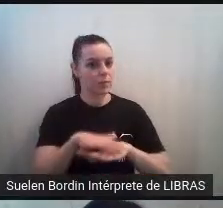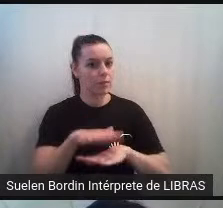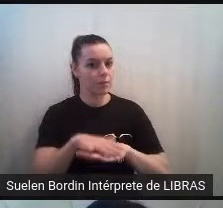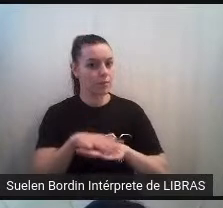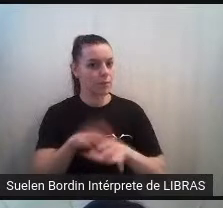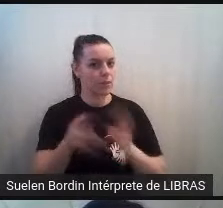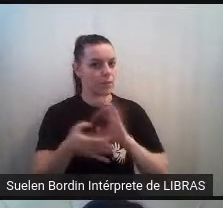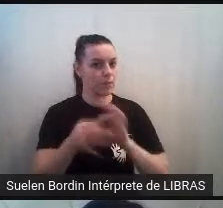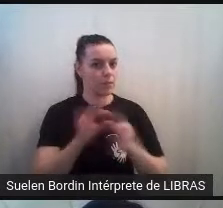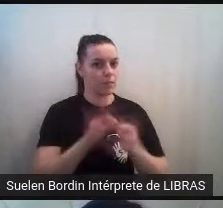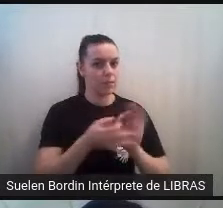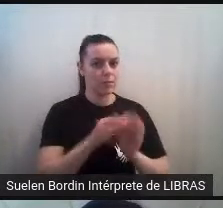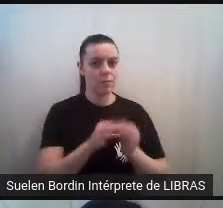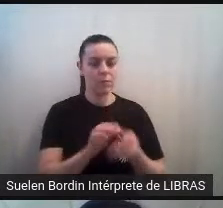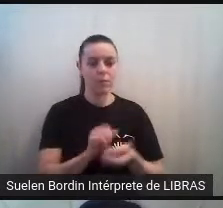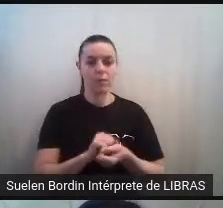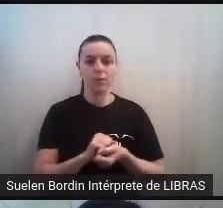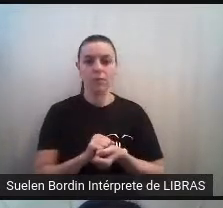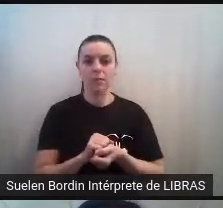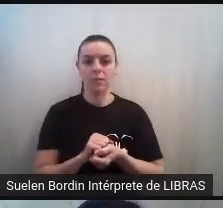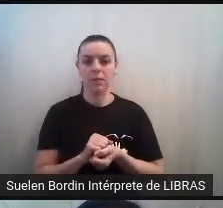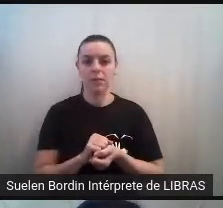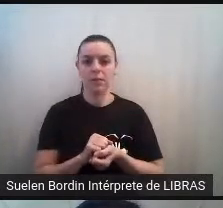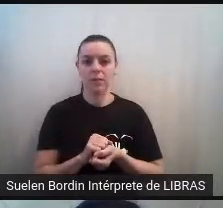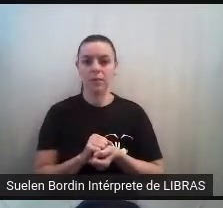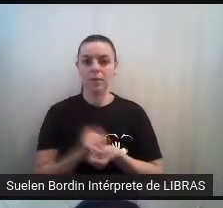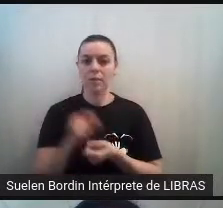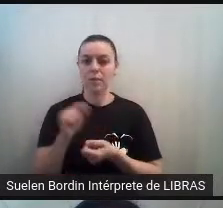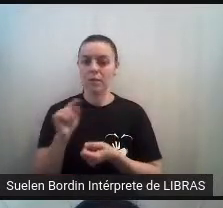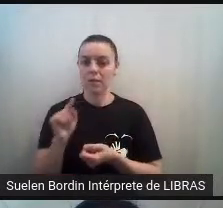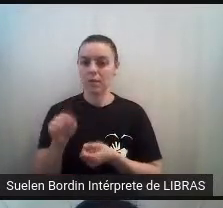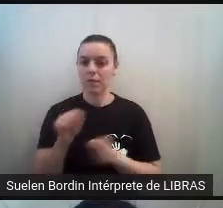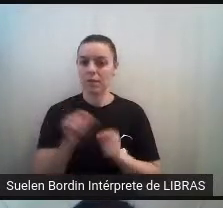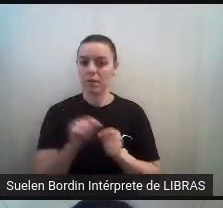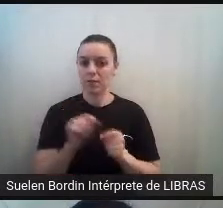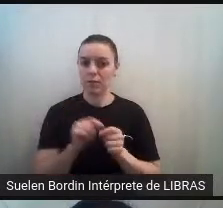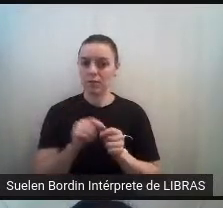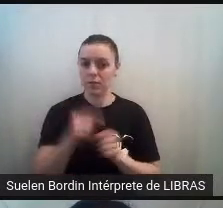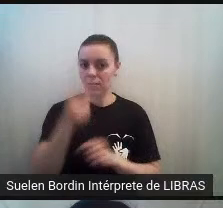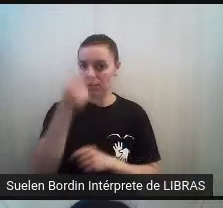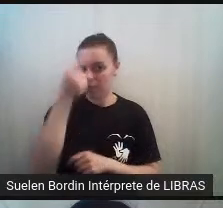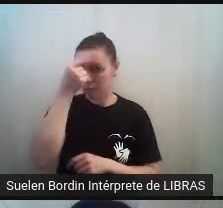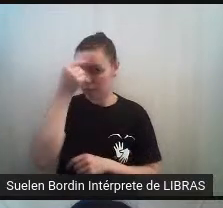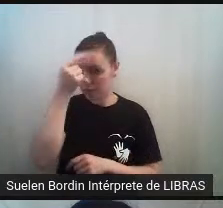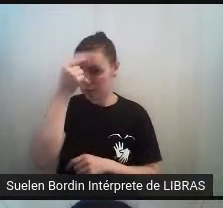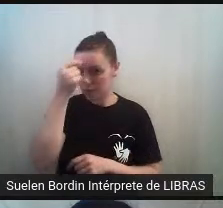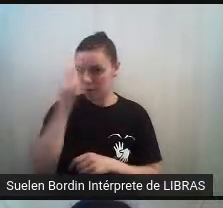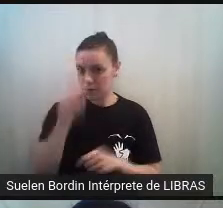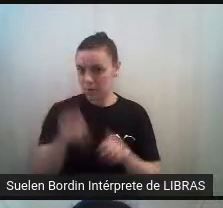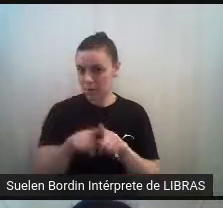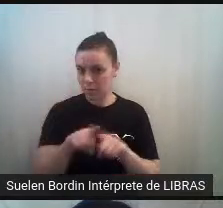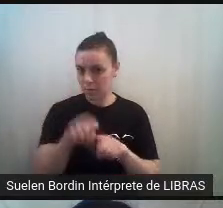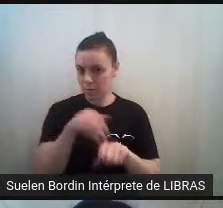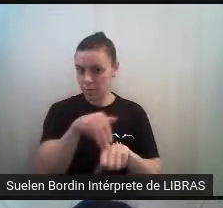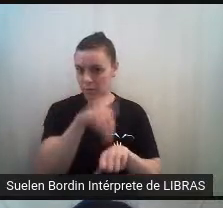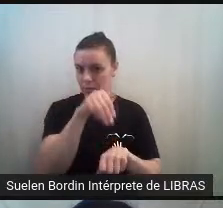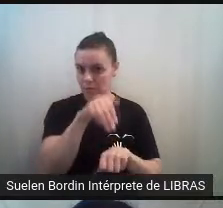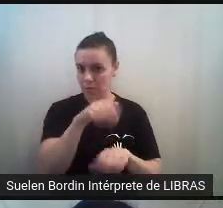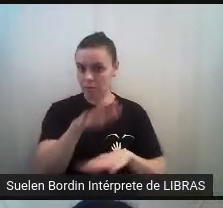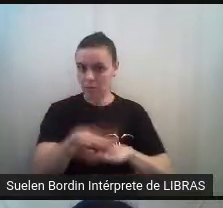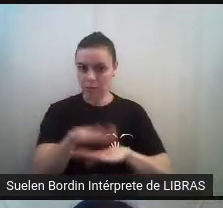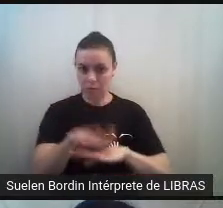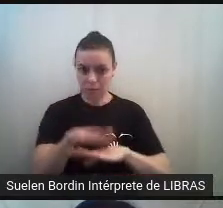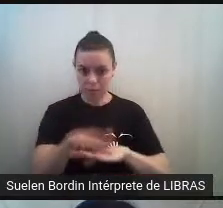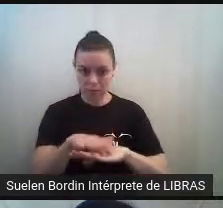Ela fez graduação e o mestrado em matemática na Universidade Federal do